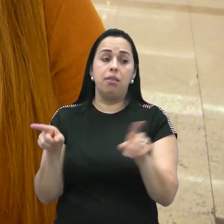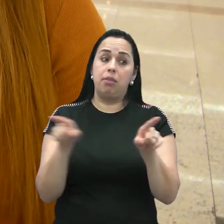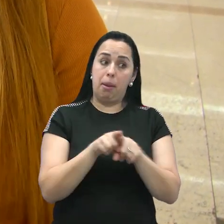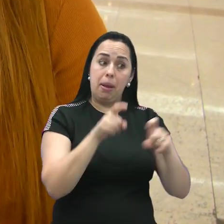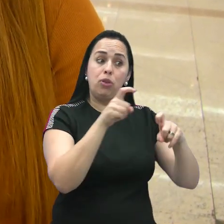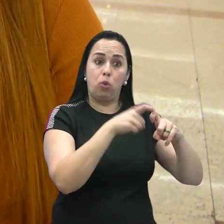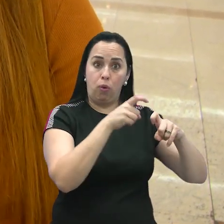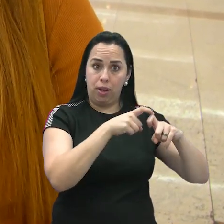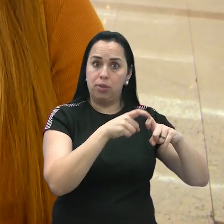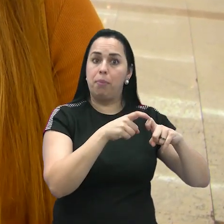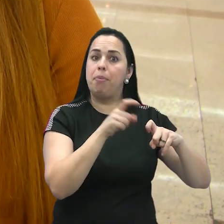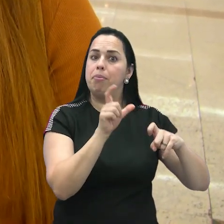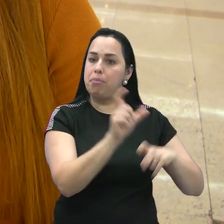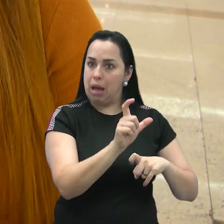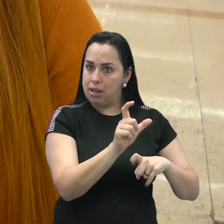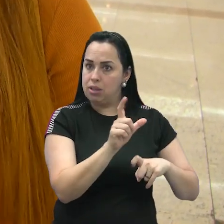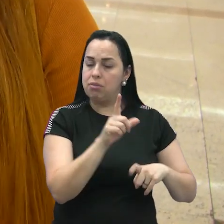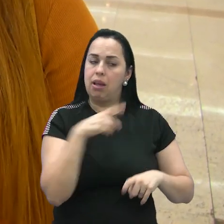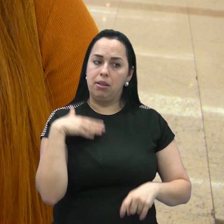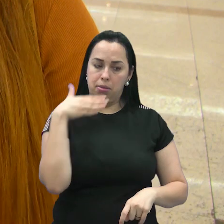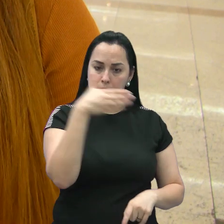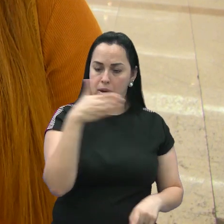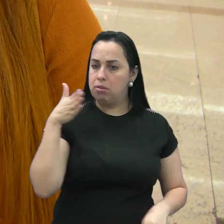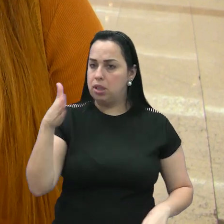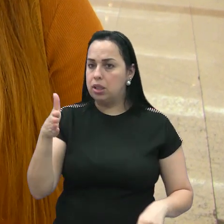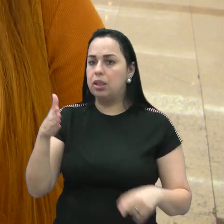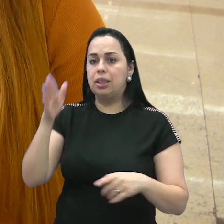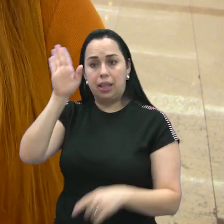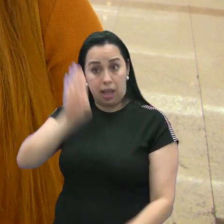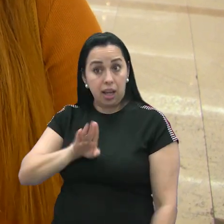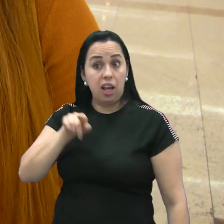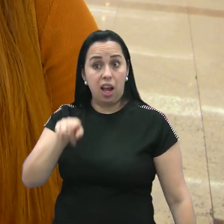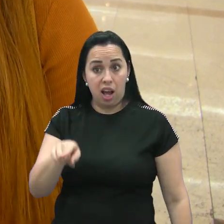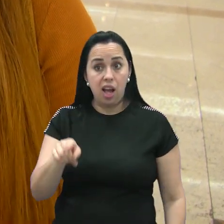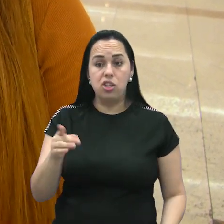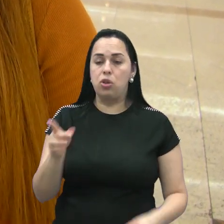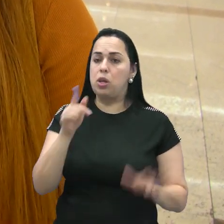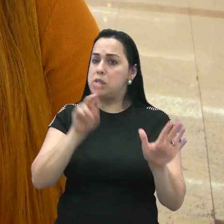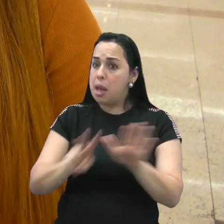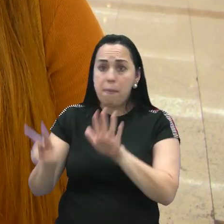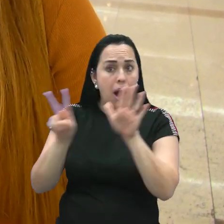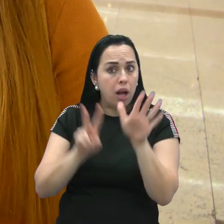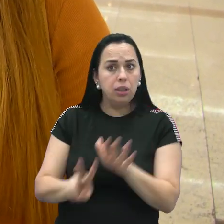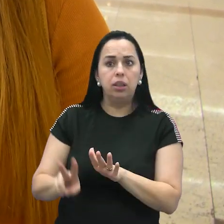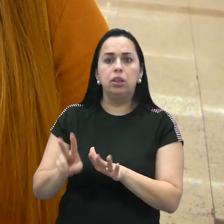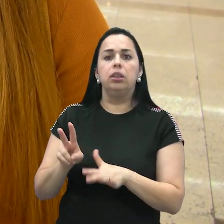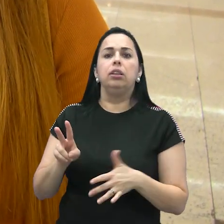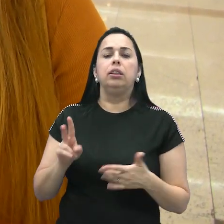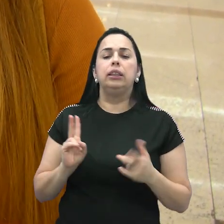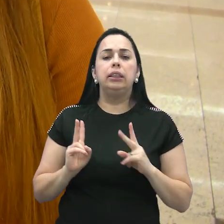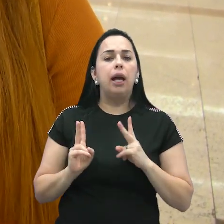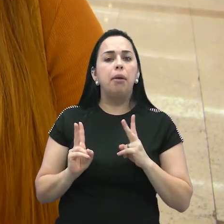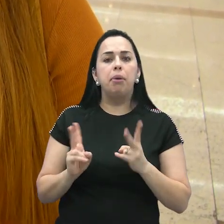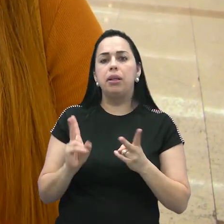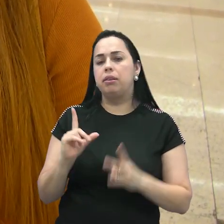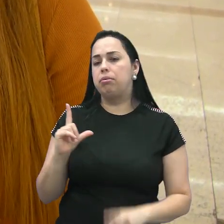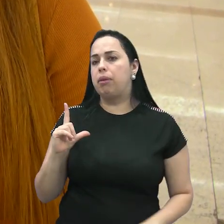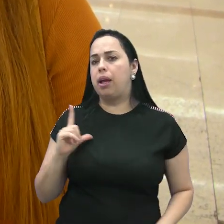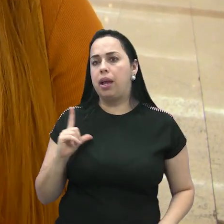deles. Além do convênio que você pode fazer, você também tem essa sessão gratuita que eles oferecem toda semana. E sempre